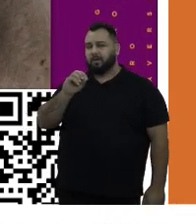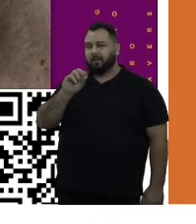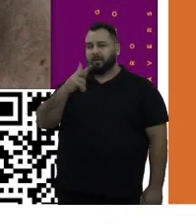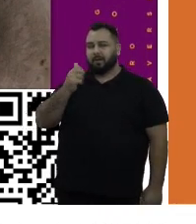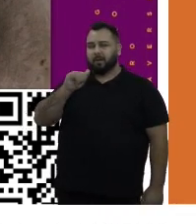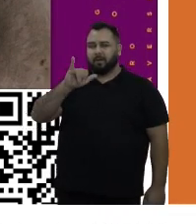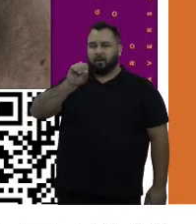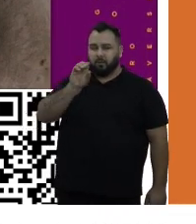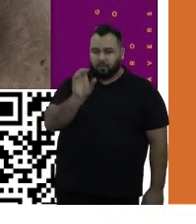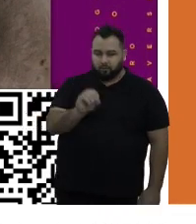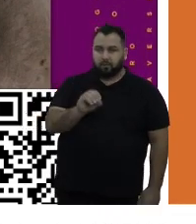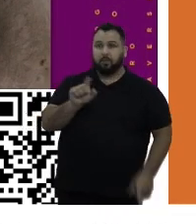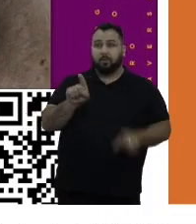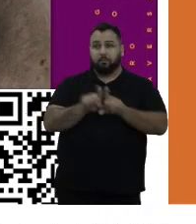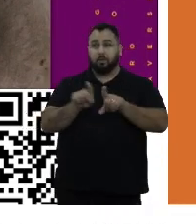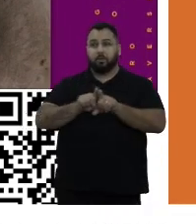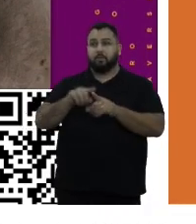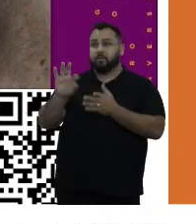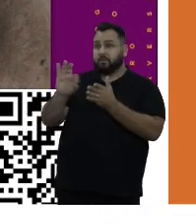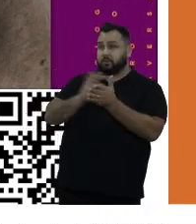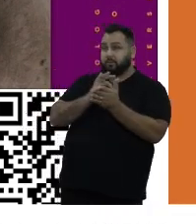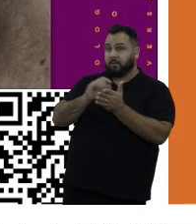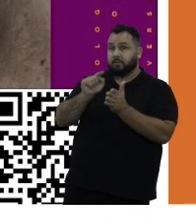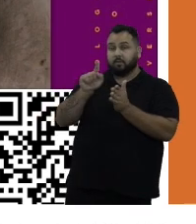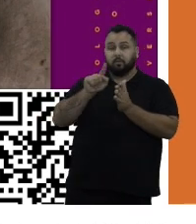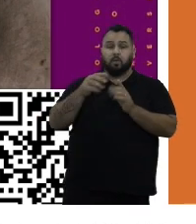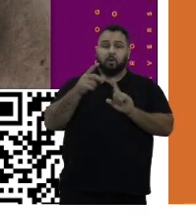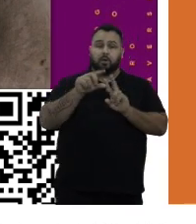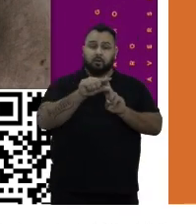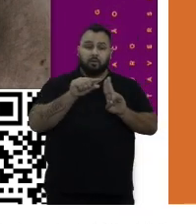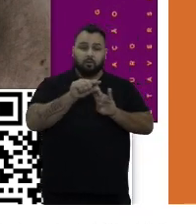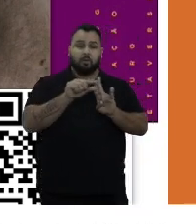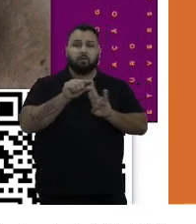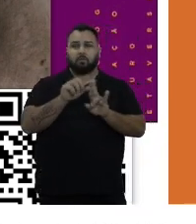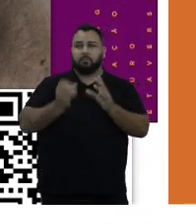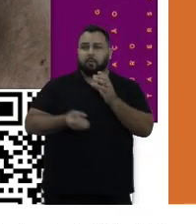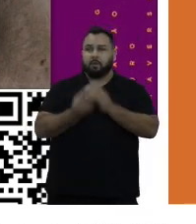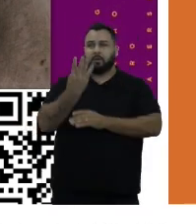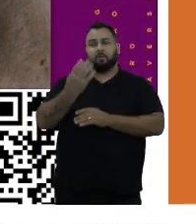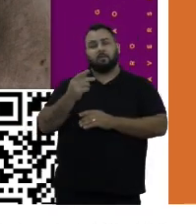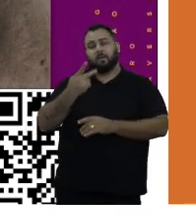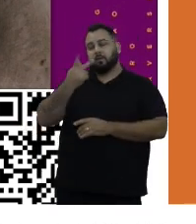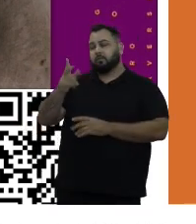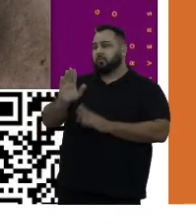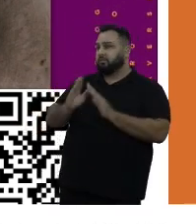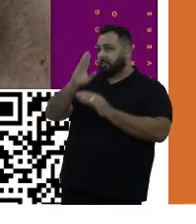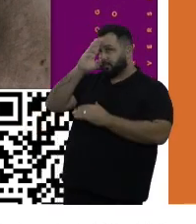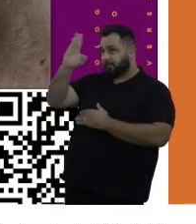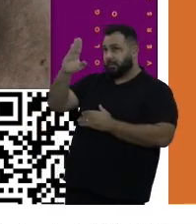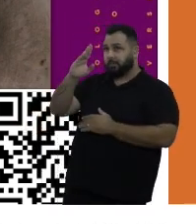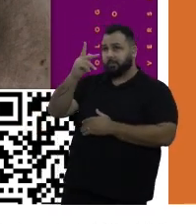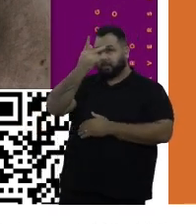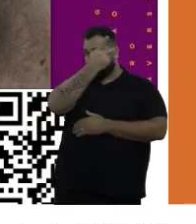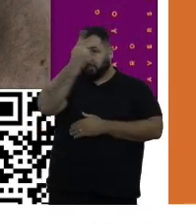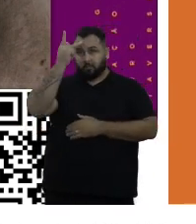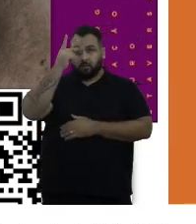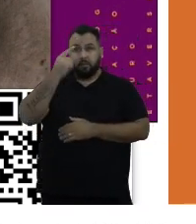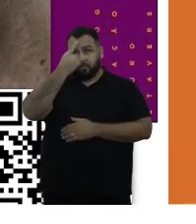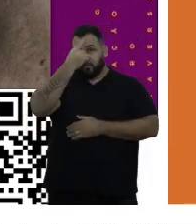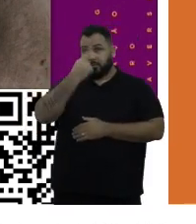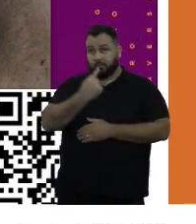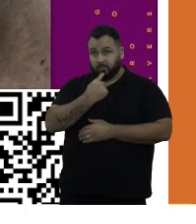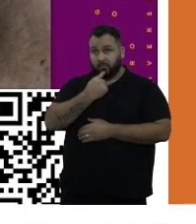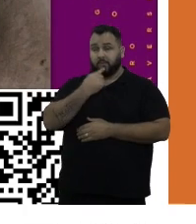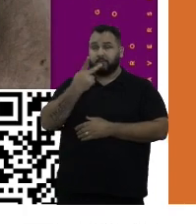E também escrevo no LinkedIn, onde eu fui escolhido como creator e um dos principais, dizem, pessoas e figuras que falam